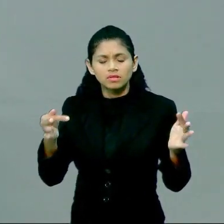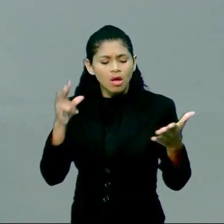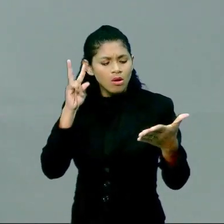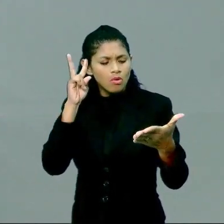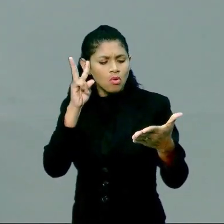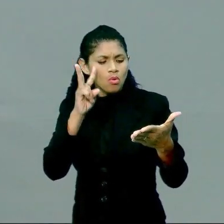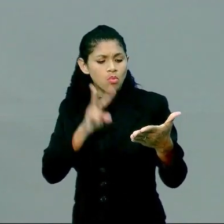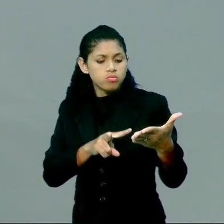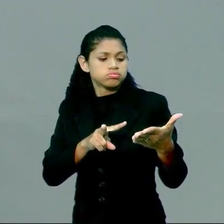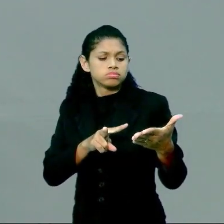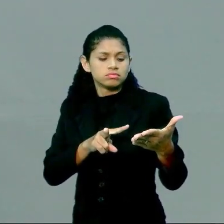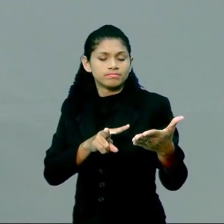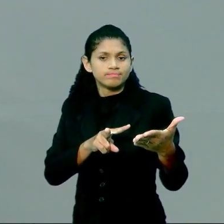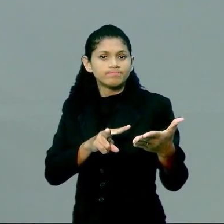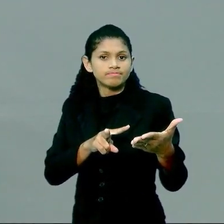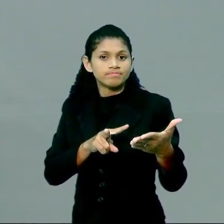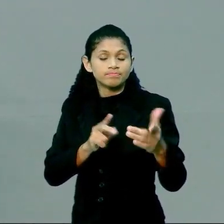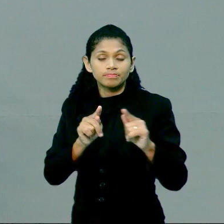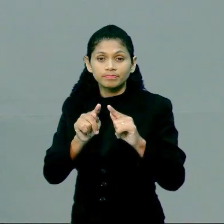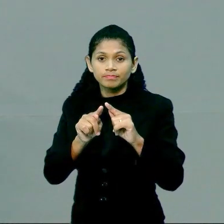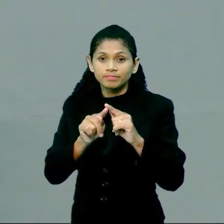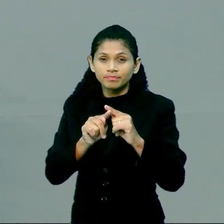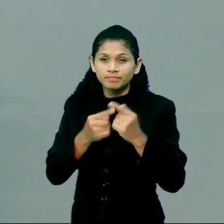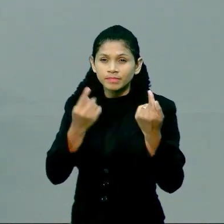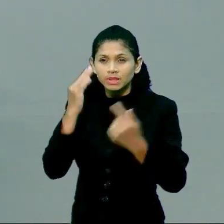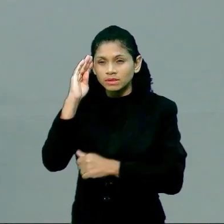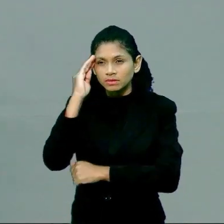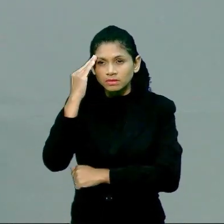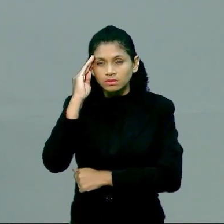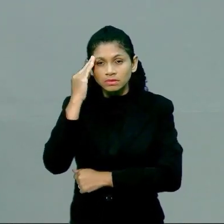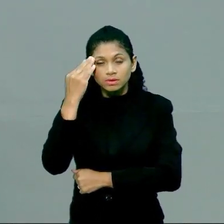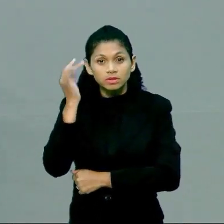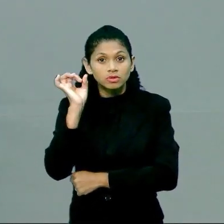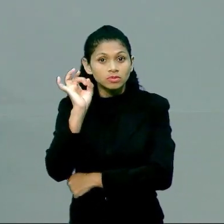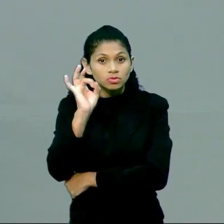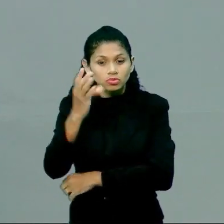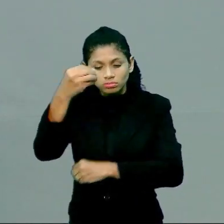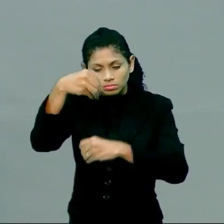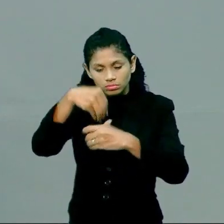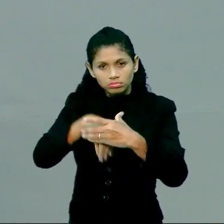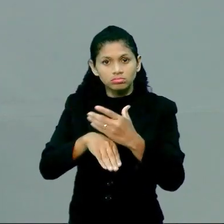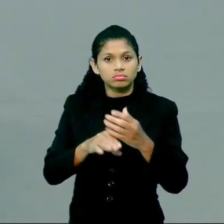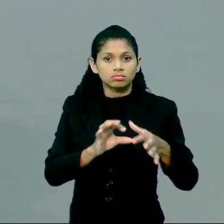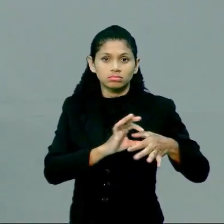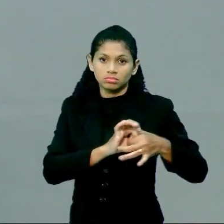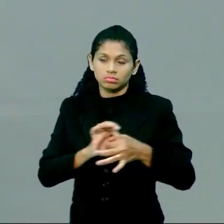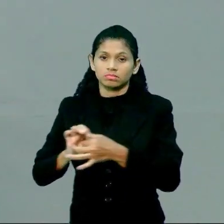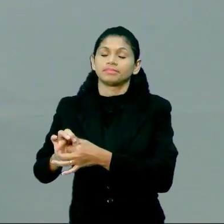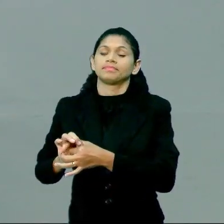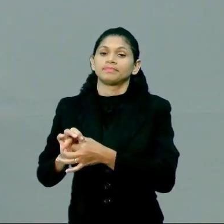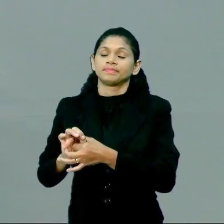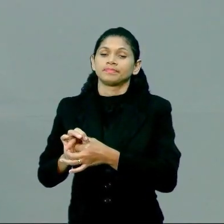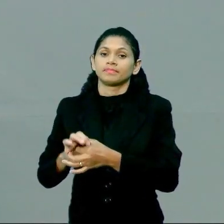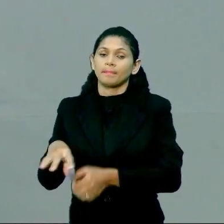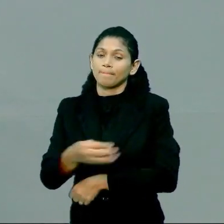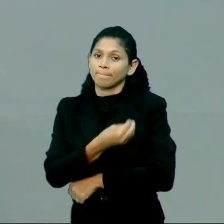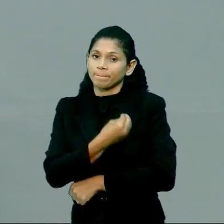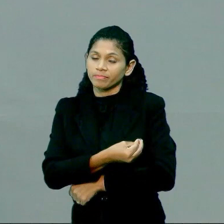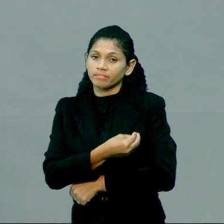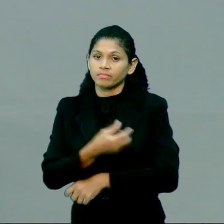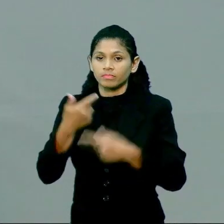contexto onde ela está inserida. Então, as expressões idiomáticas, elas pertencem à linguagem